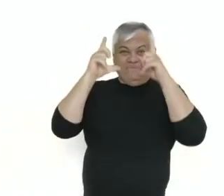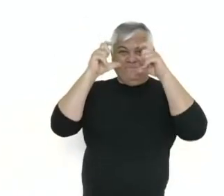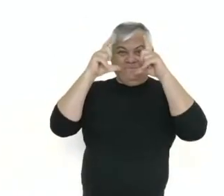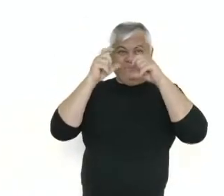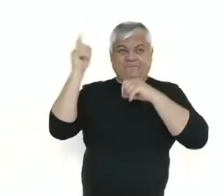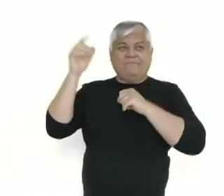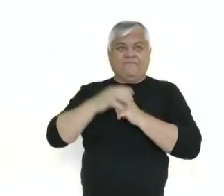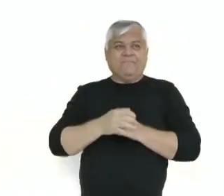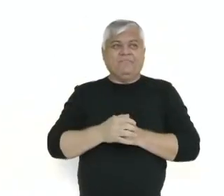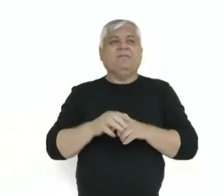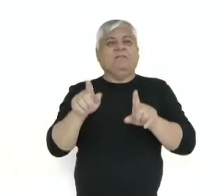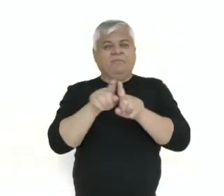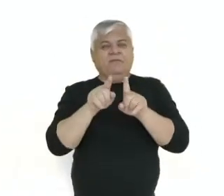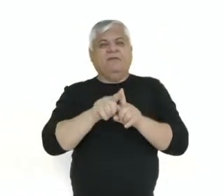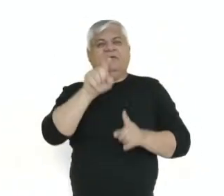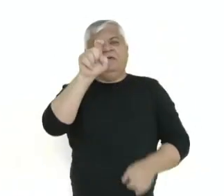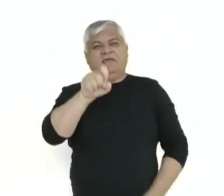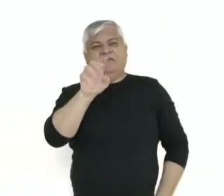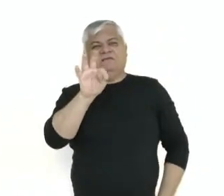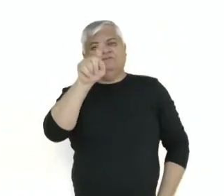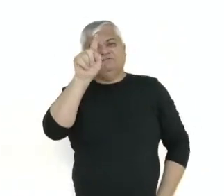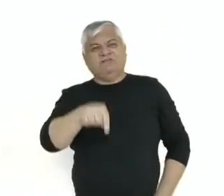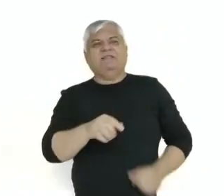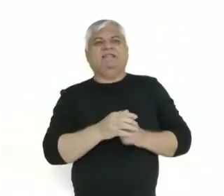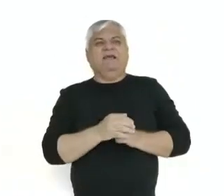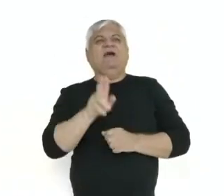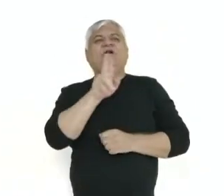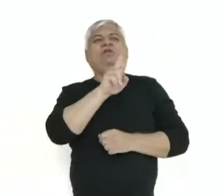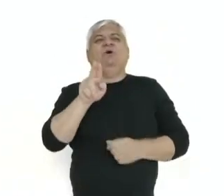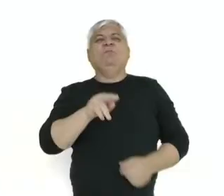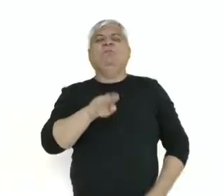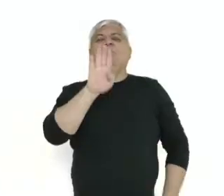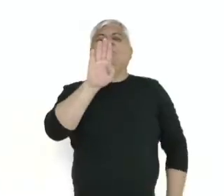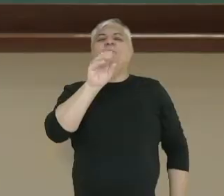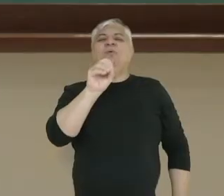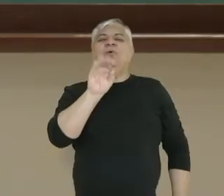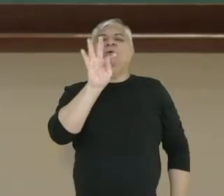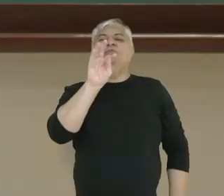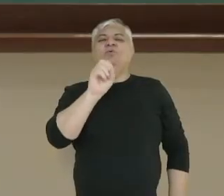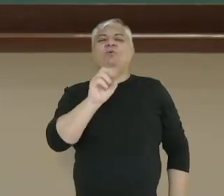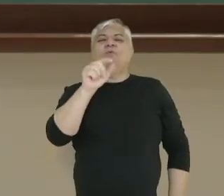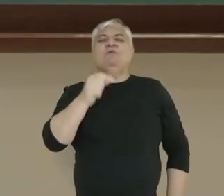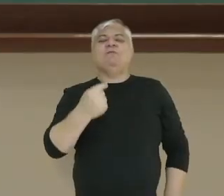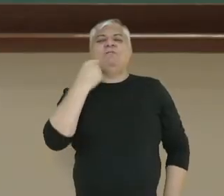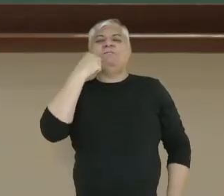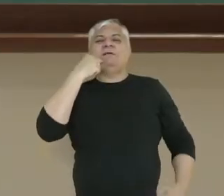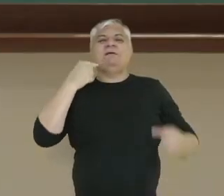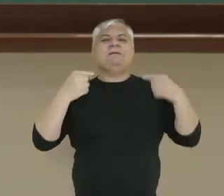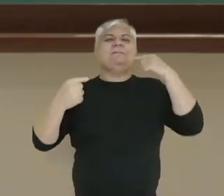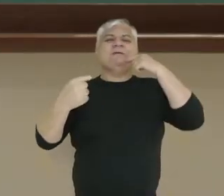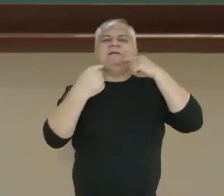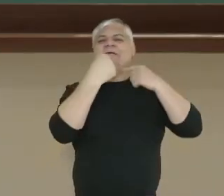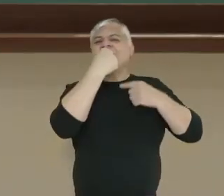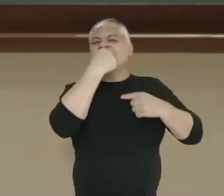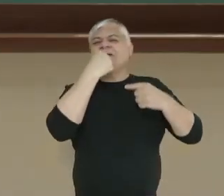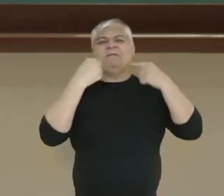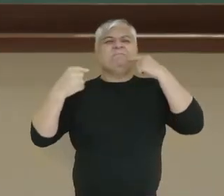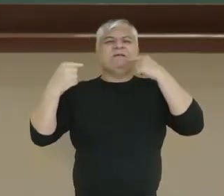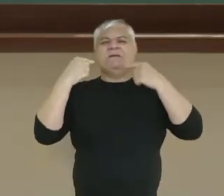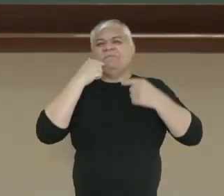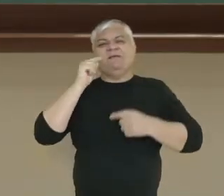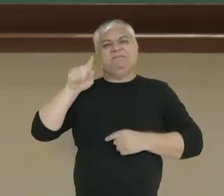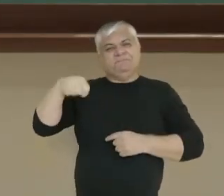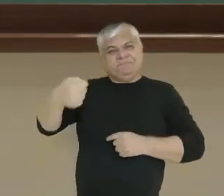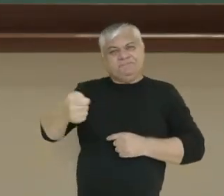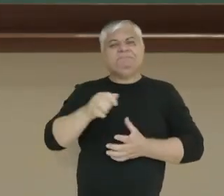Xetás também foram chamados durante muito tempo de botocudos, porque eles usavam, né, ali todo um adorno na boca. E a